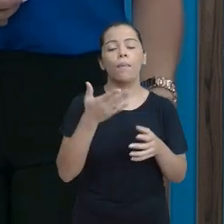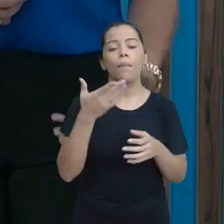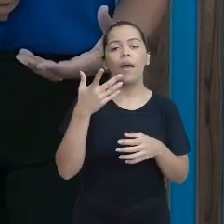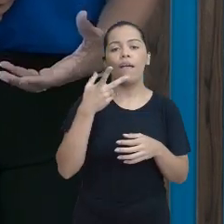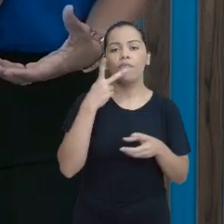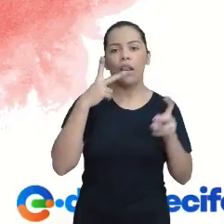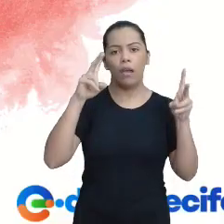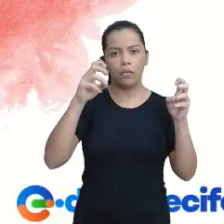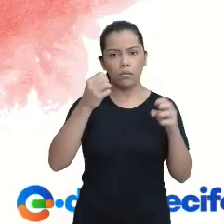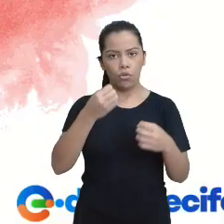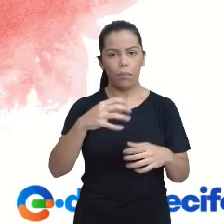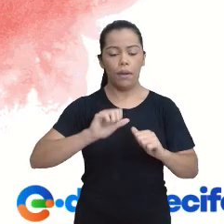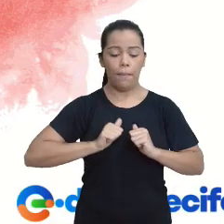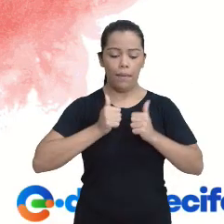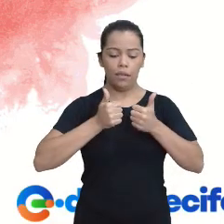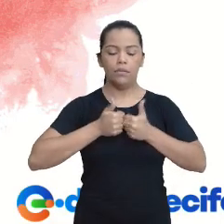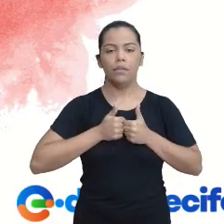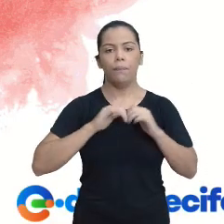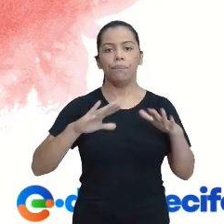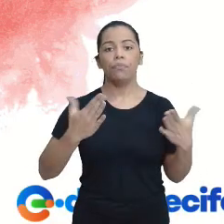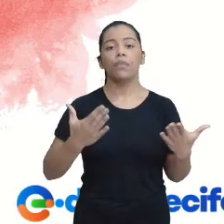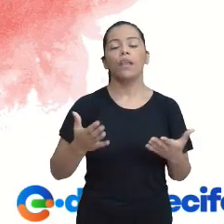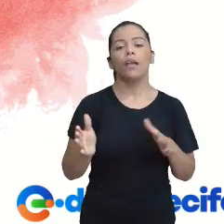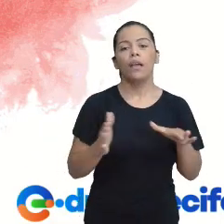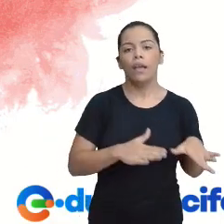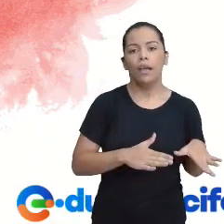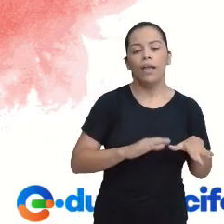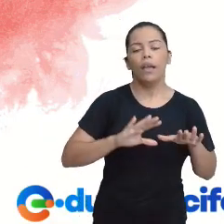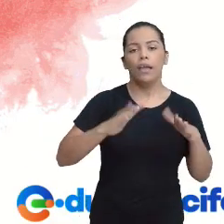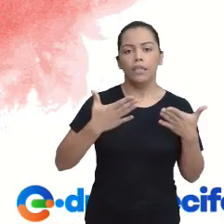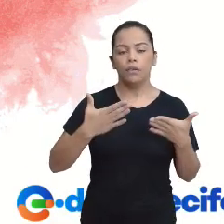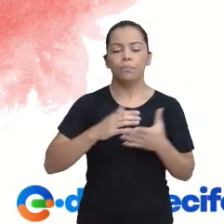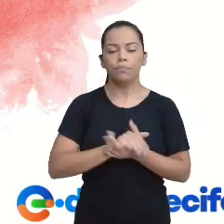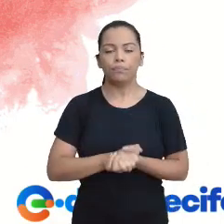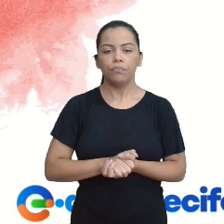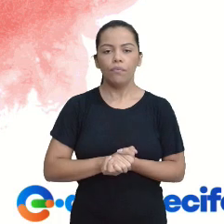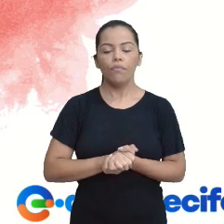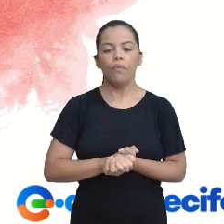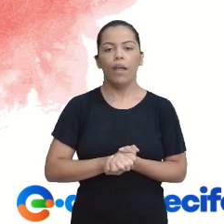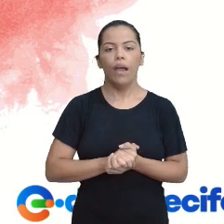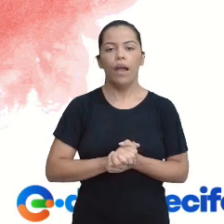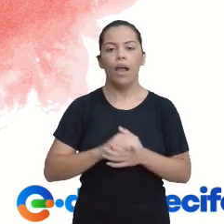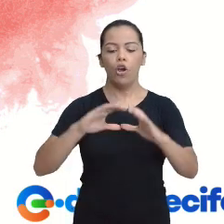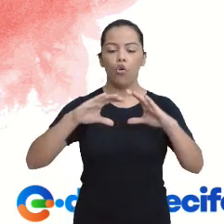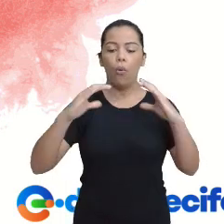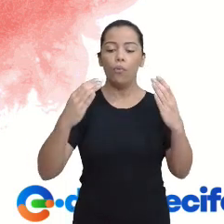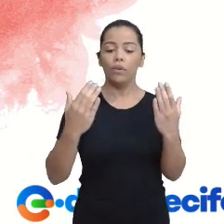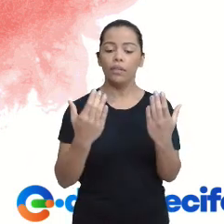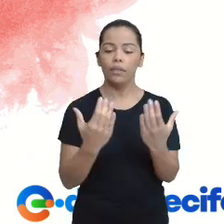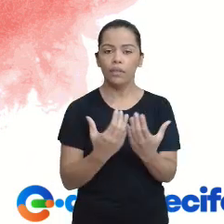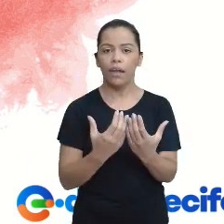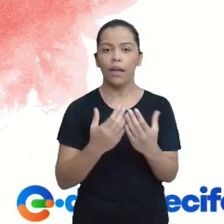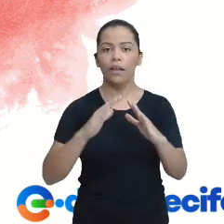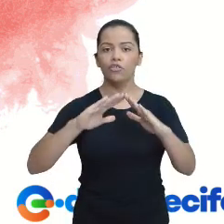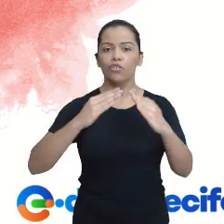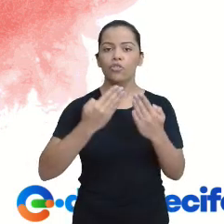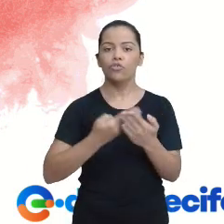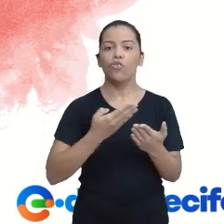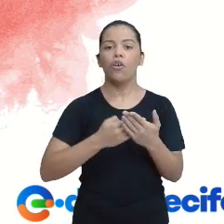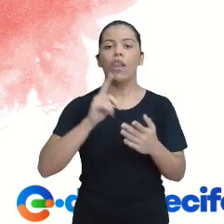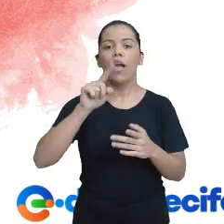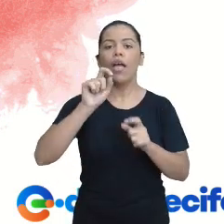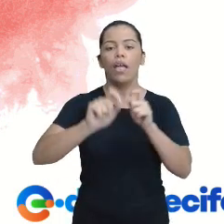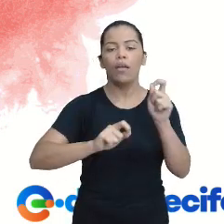A comunidade escolar. A gente fala de comunidade escolar, vamos só relembrar. Comunidade escolar é o